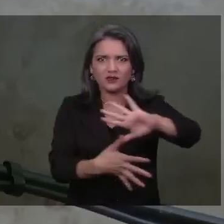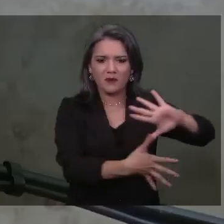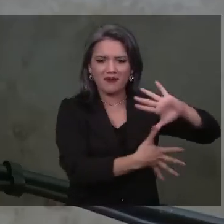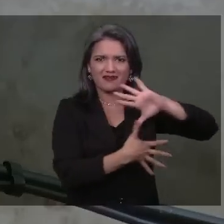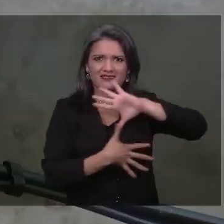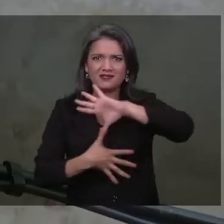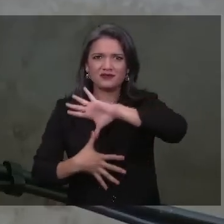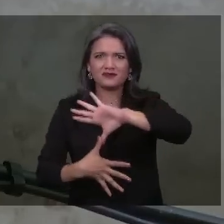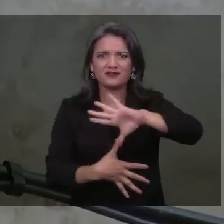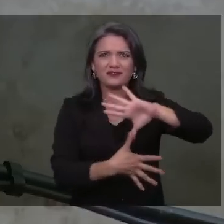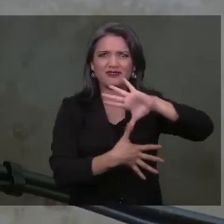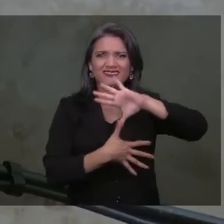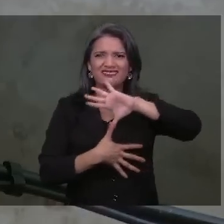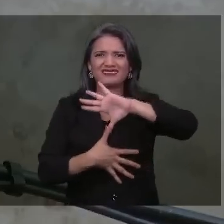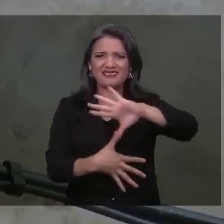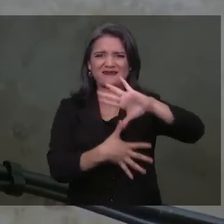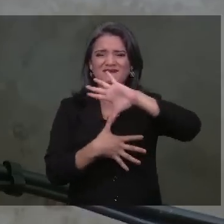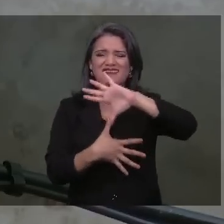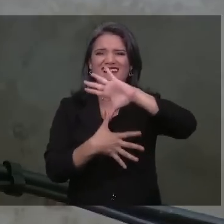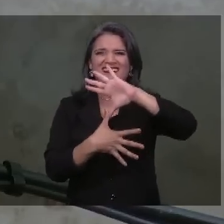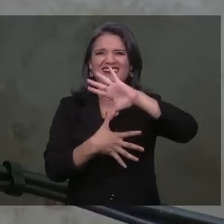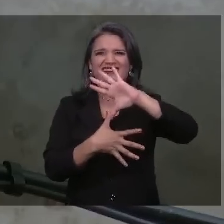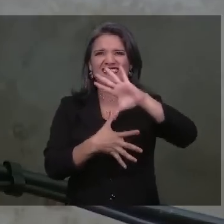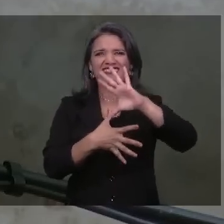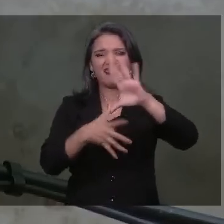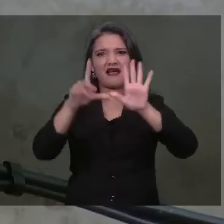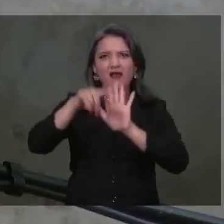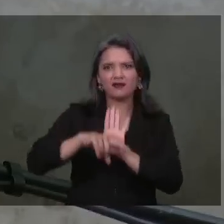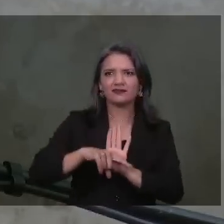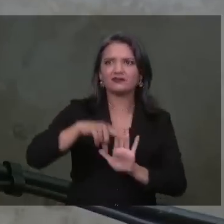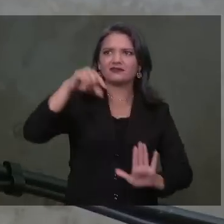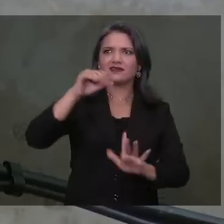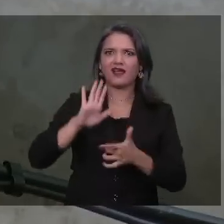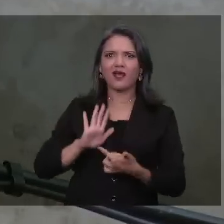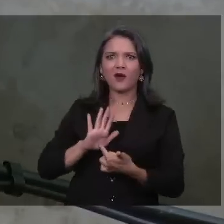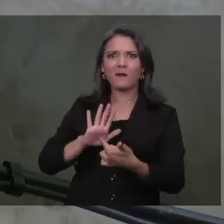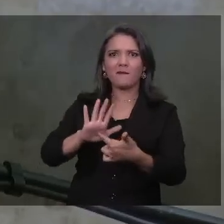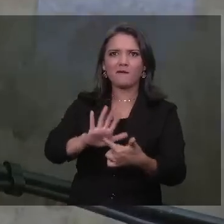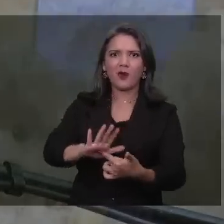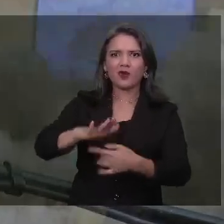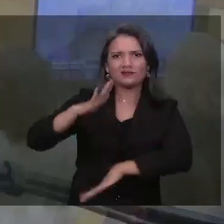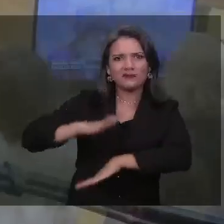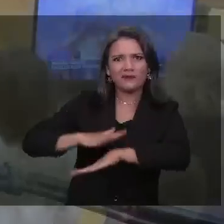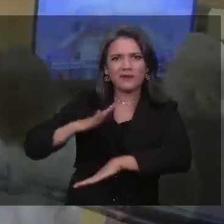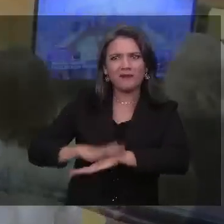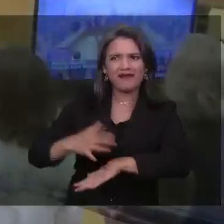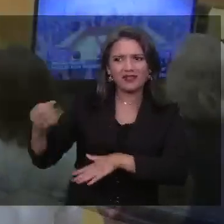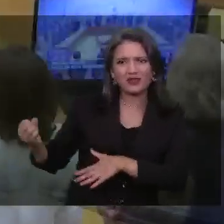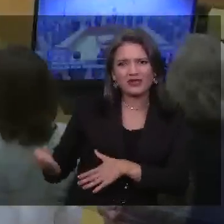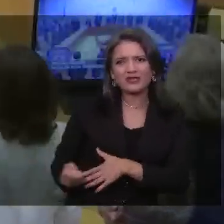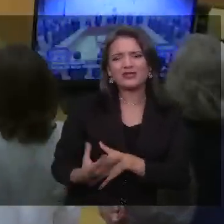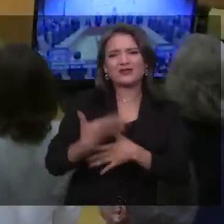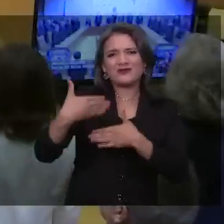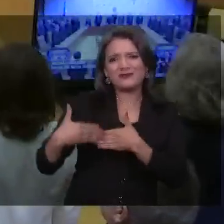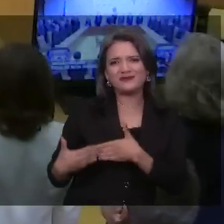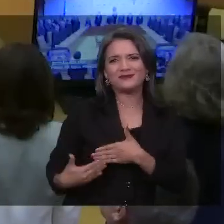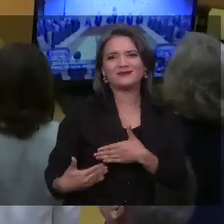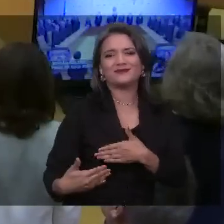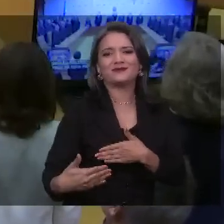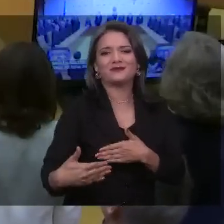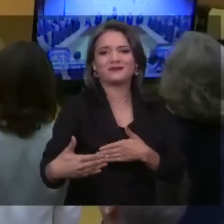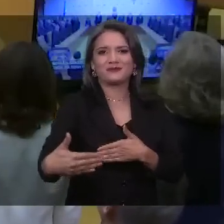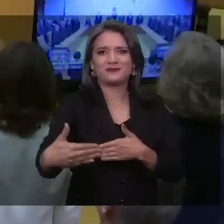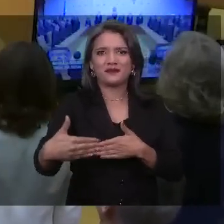fulguras, ó Brasil, florão da América, iluminado ao sol do novo